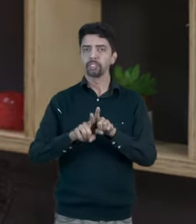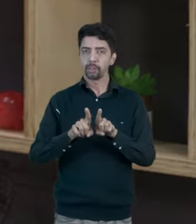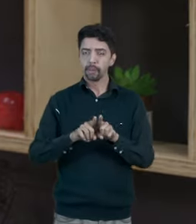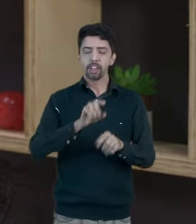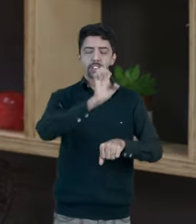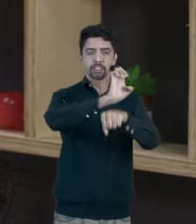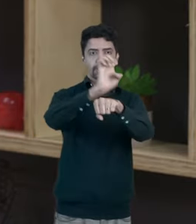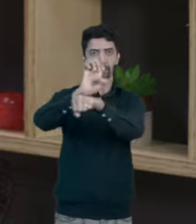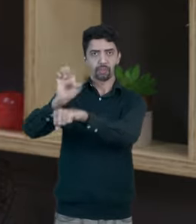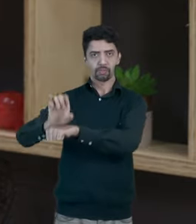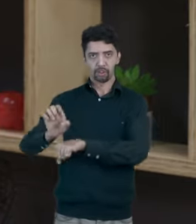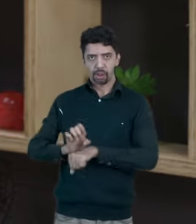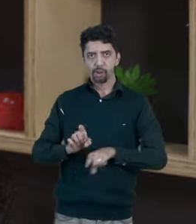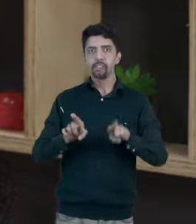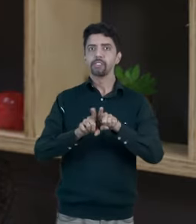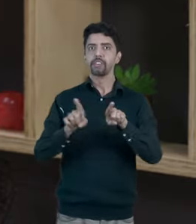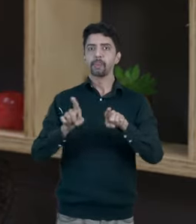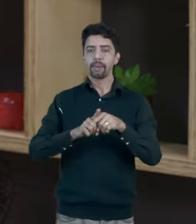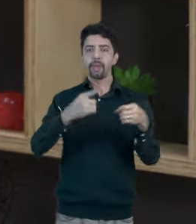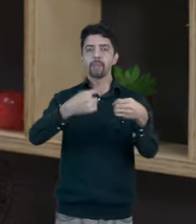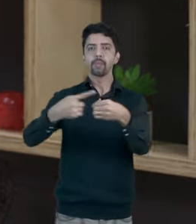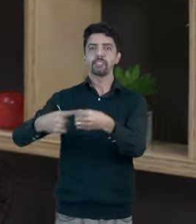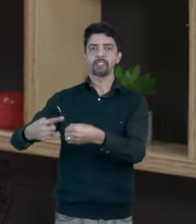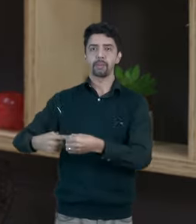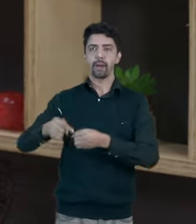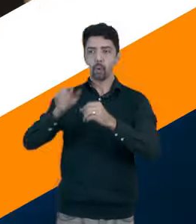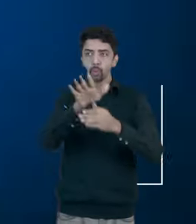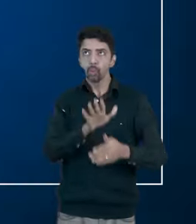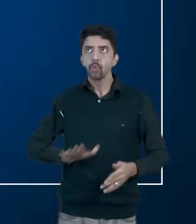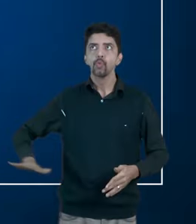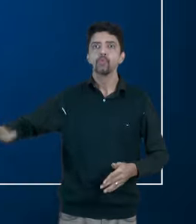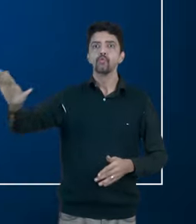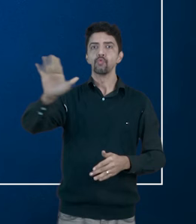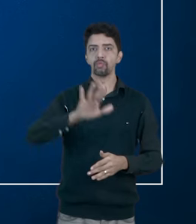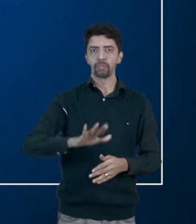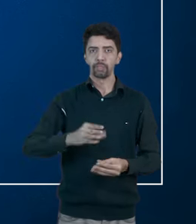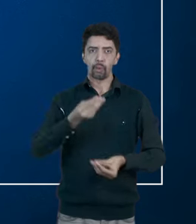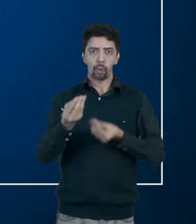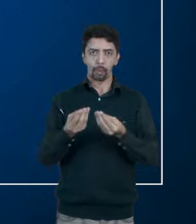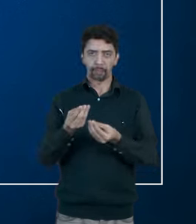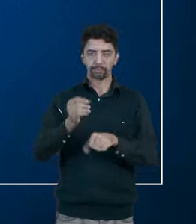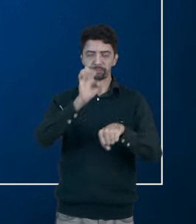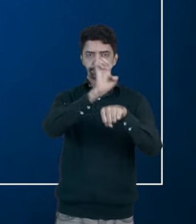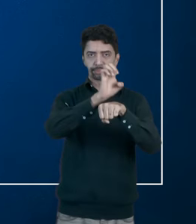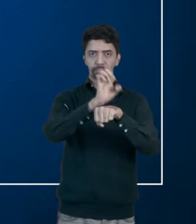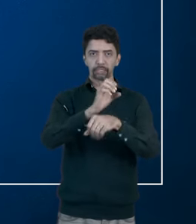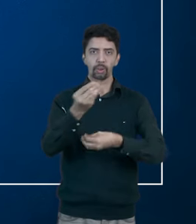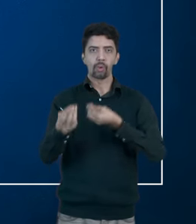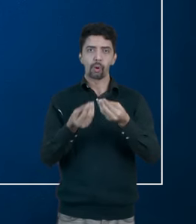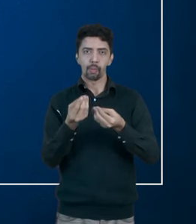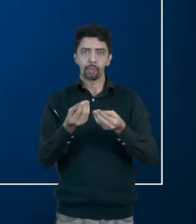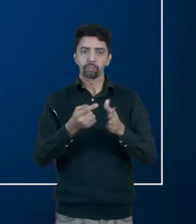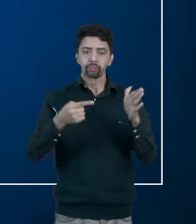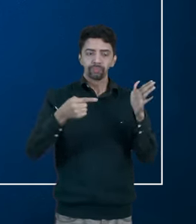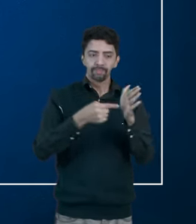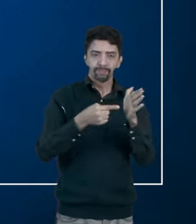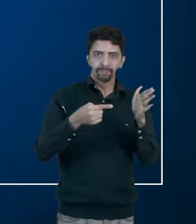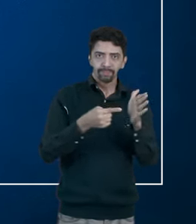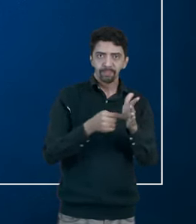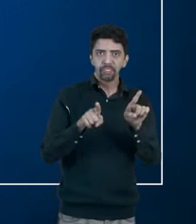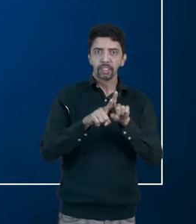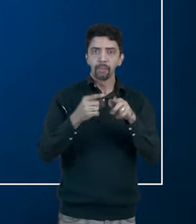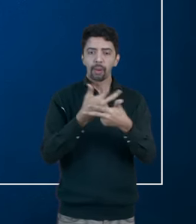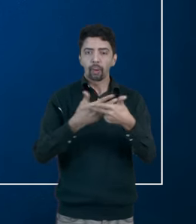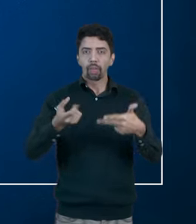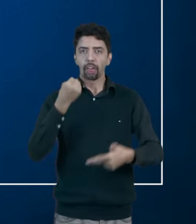atuação estadual e municipal vamos ver melhor isso no âmbito Estadual cuida de denúncia